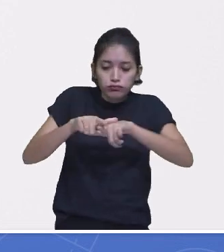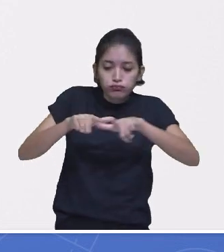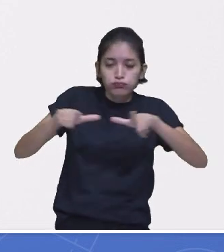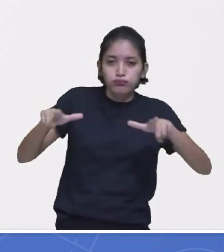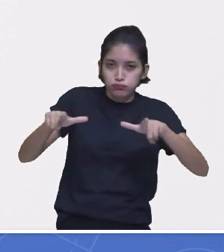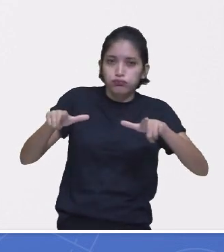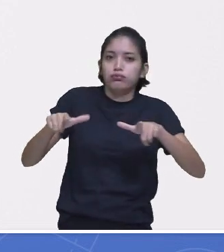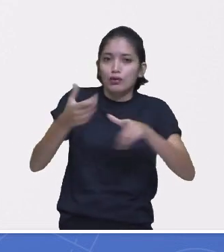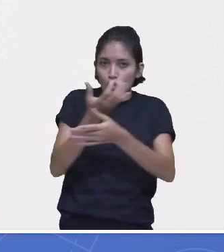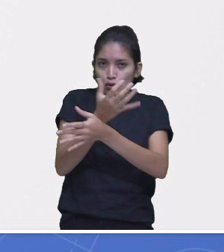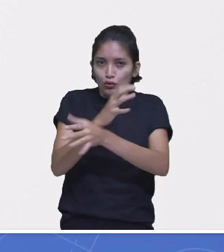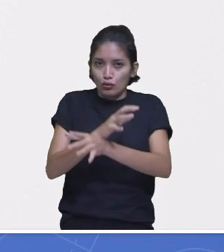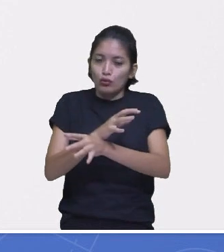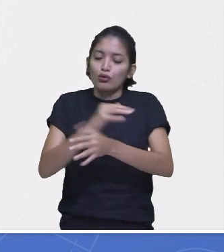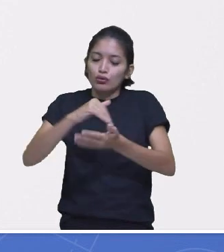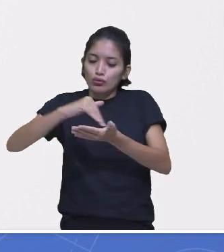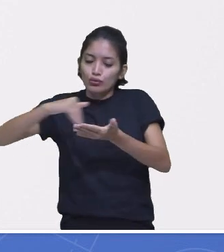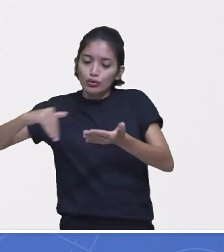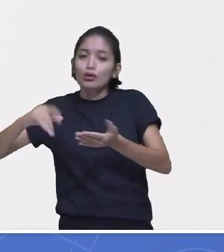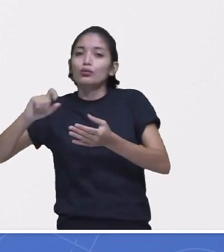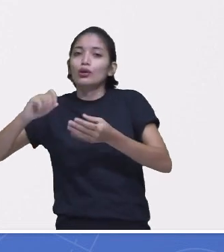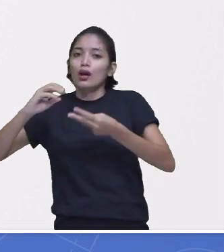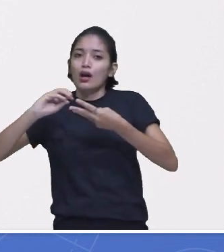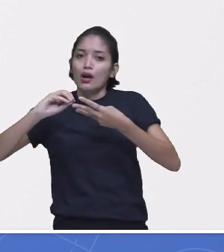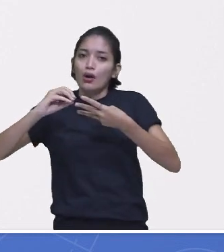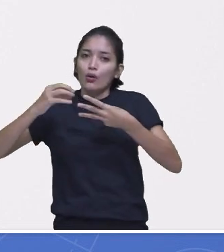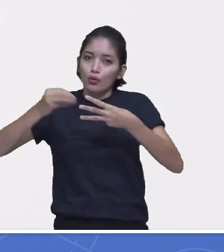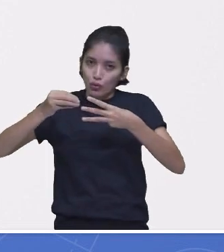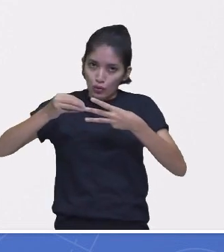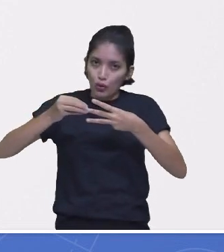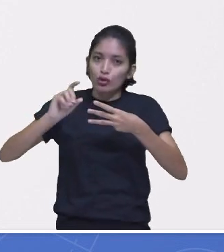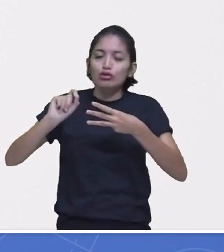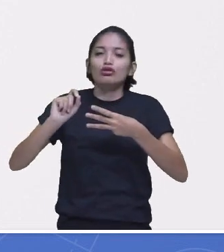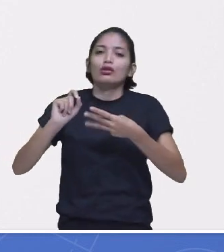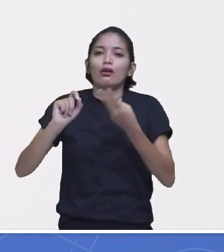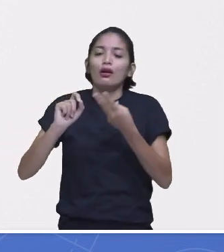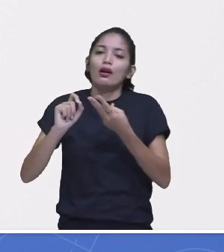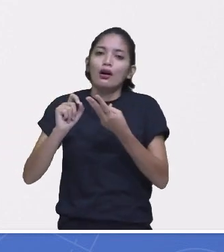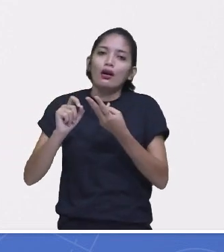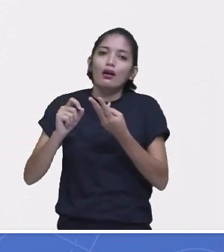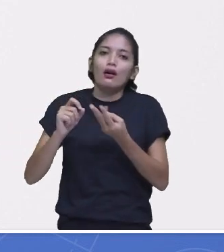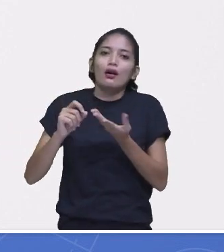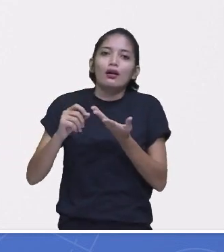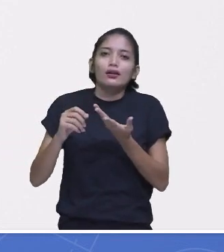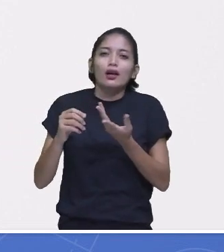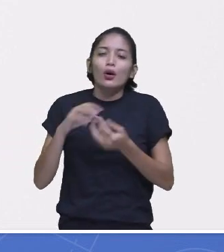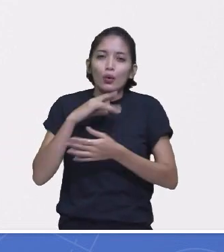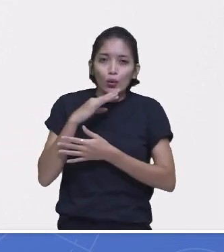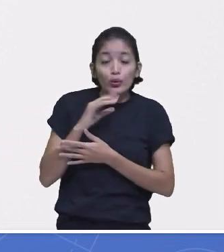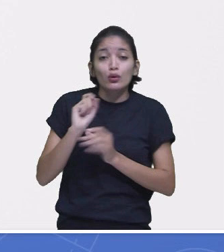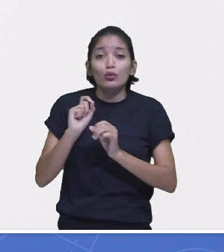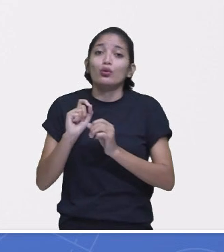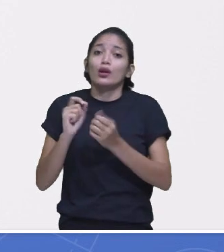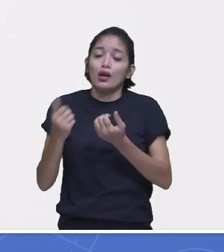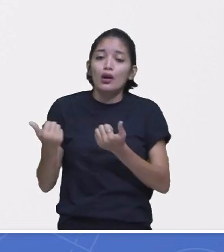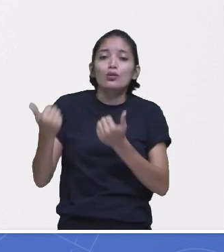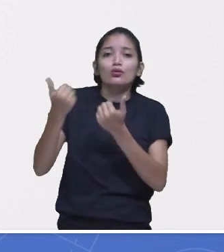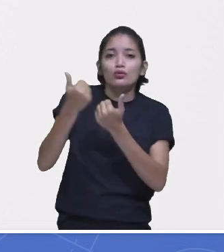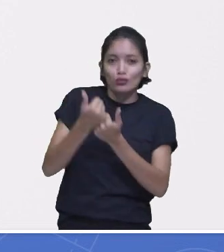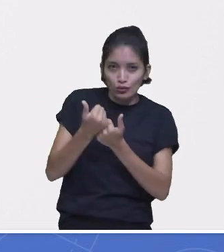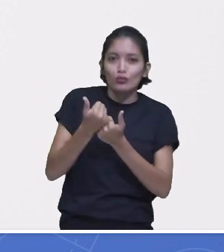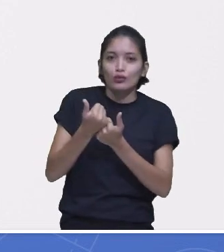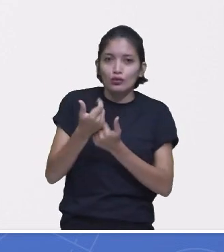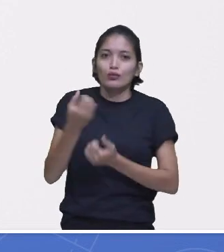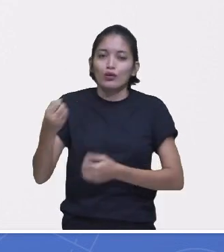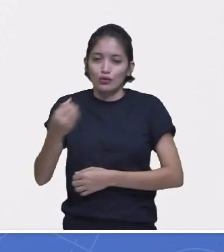do osso, removendo aquelas células que já estão mortas ali e garantindo assim uma renovação do tecido